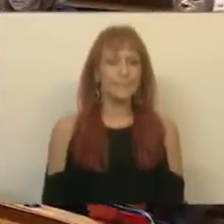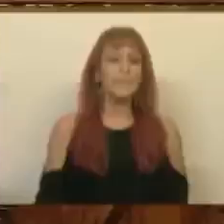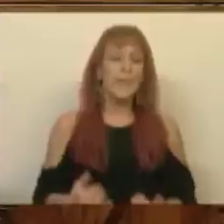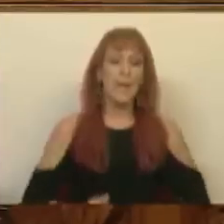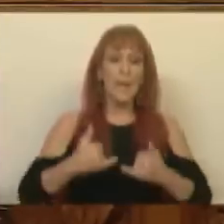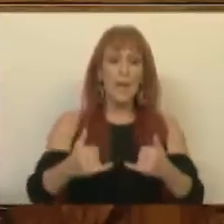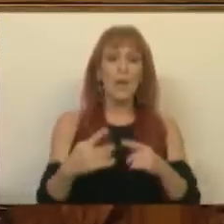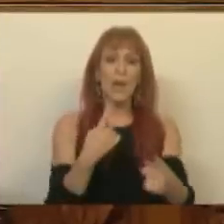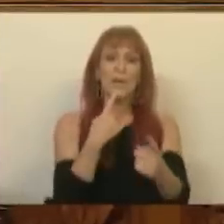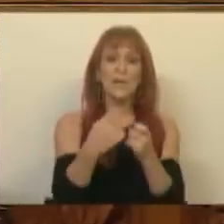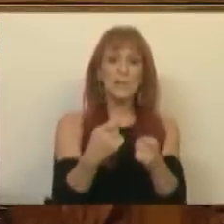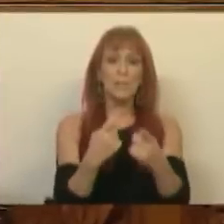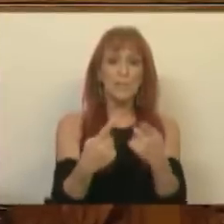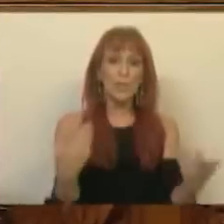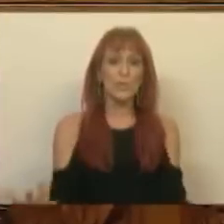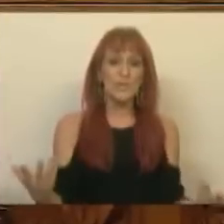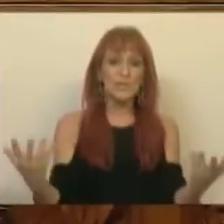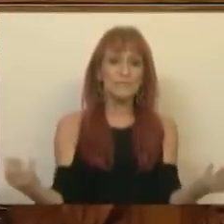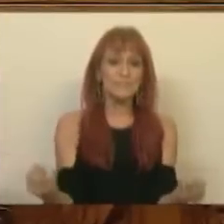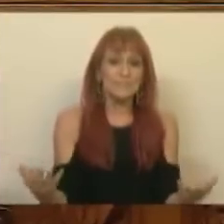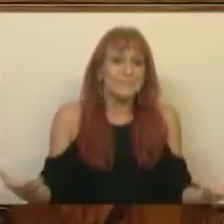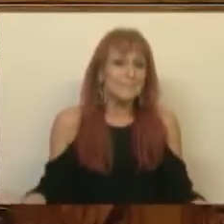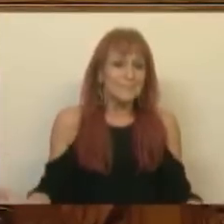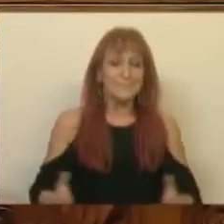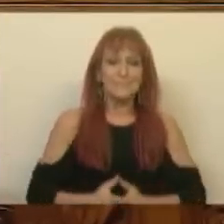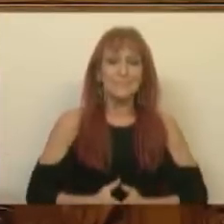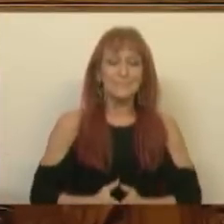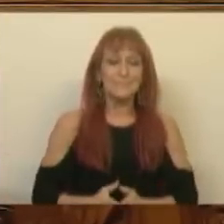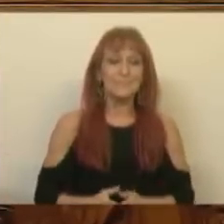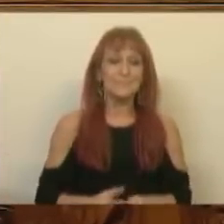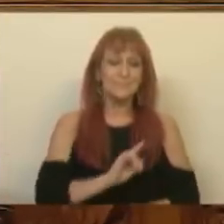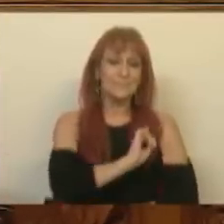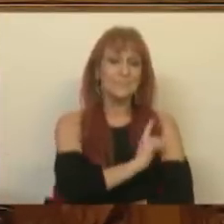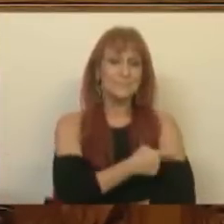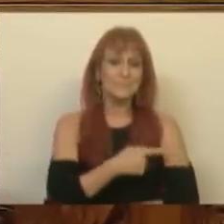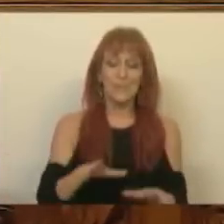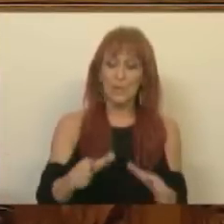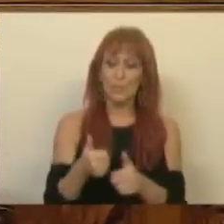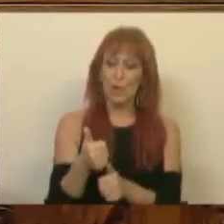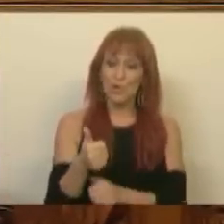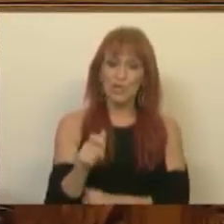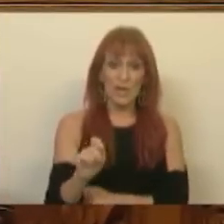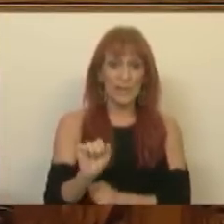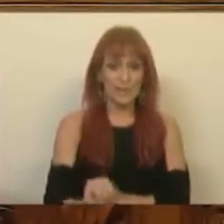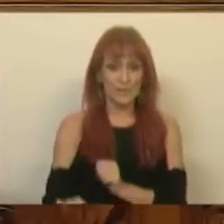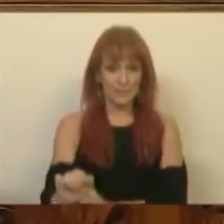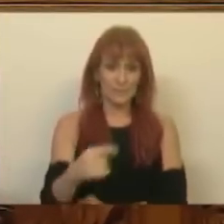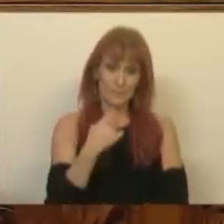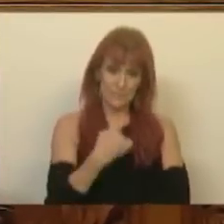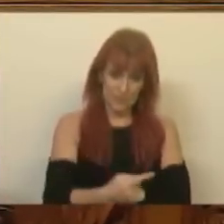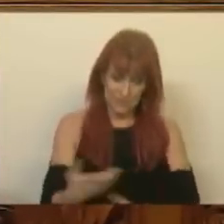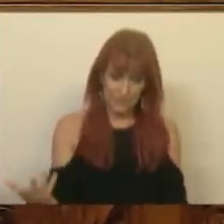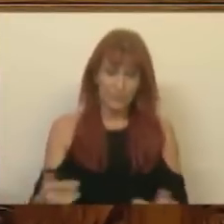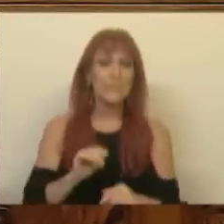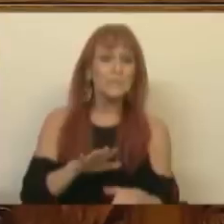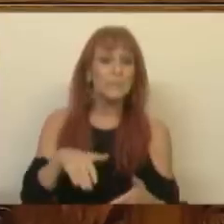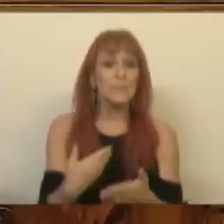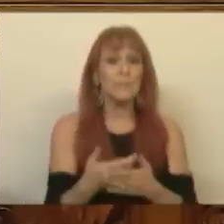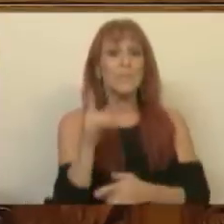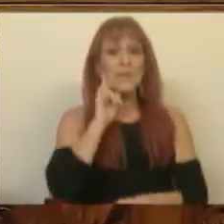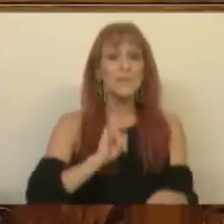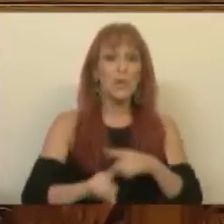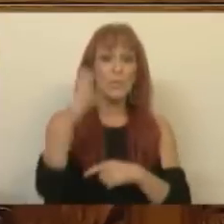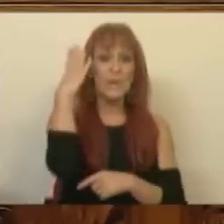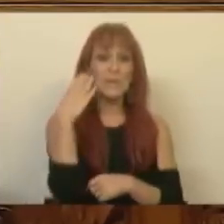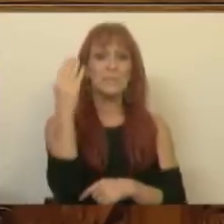passamos agora às questões que compete ao bloco de esquerda colocar e para o efeito tem a palavra